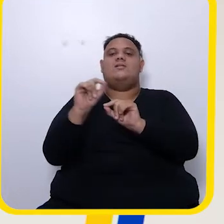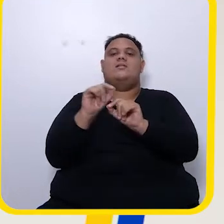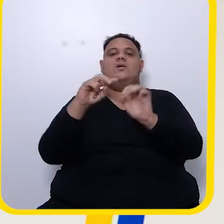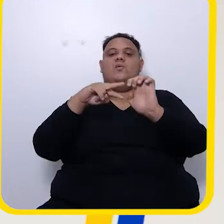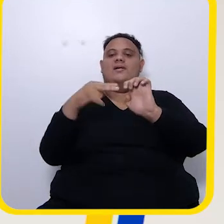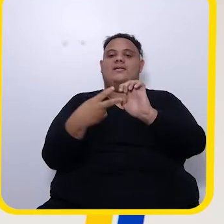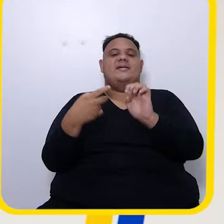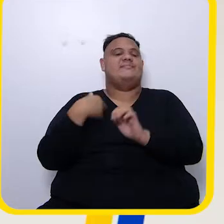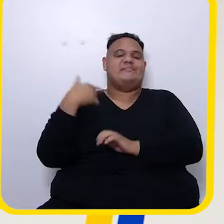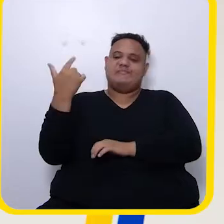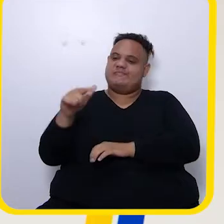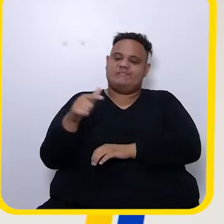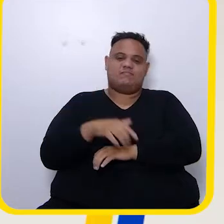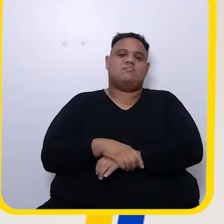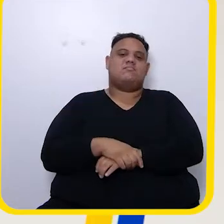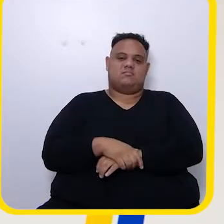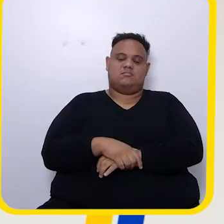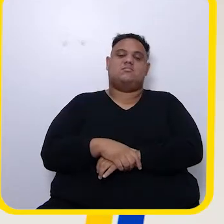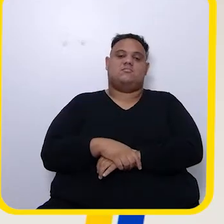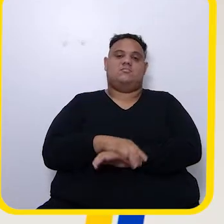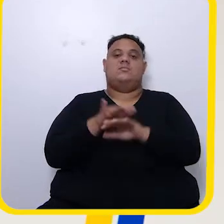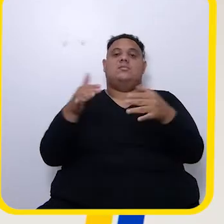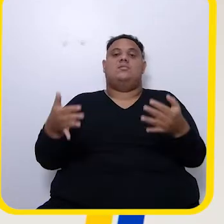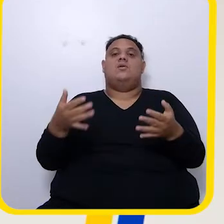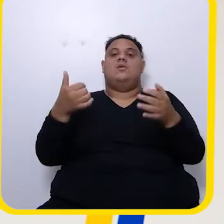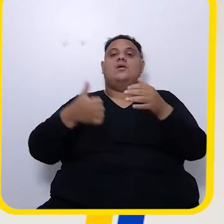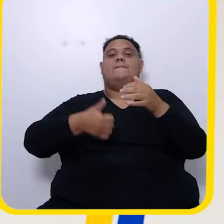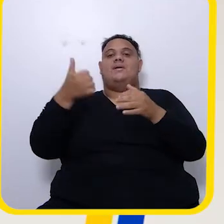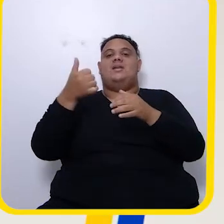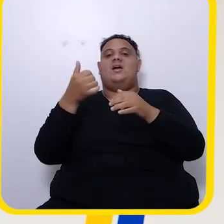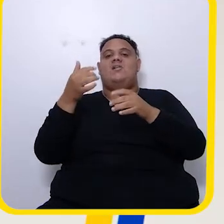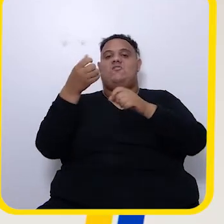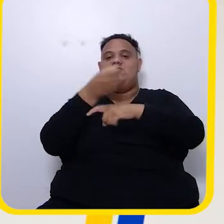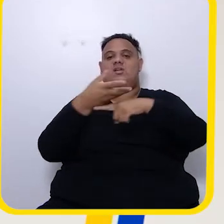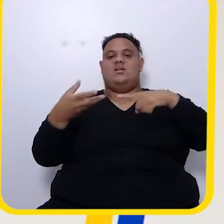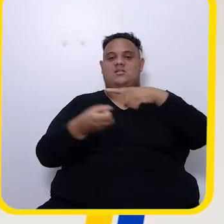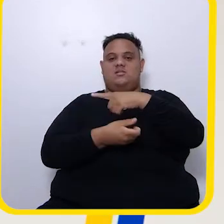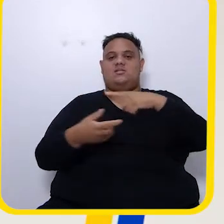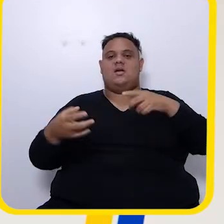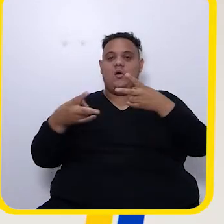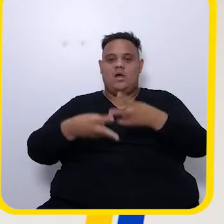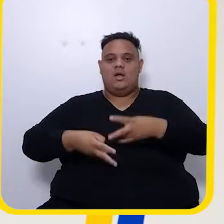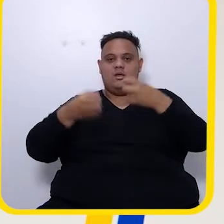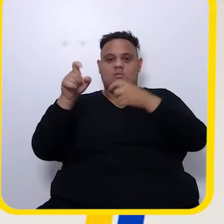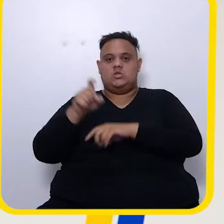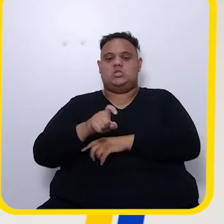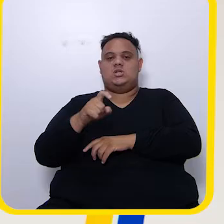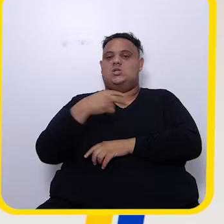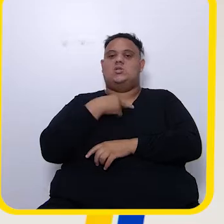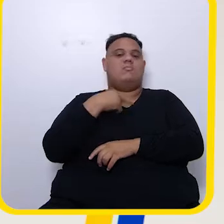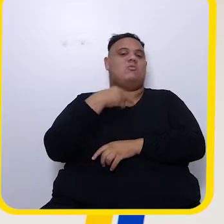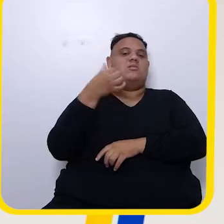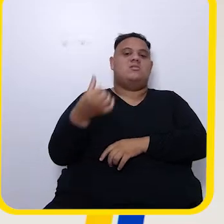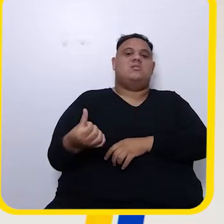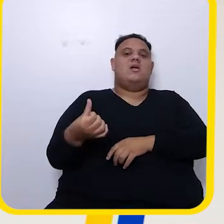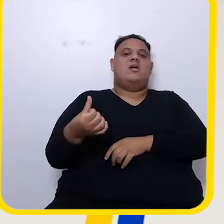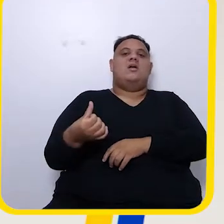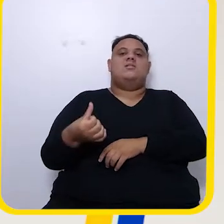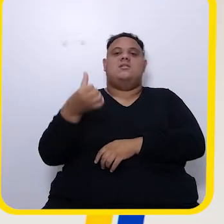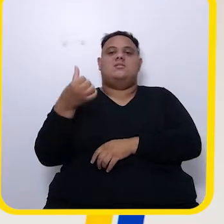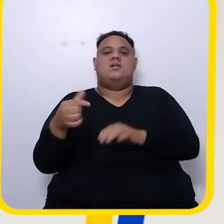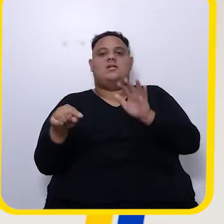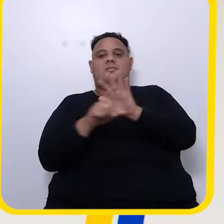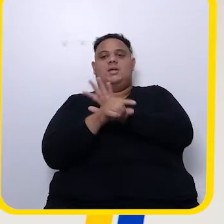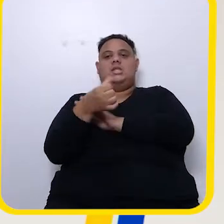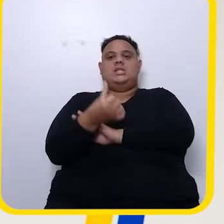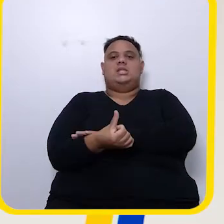não existir, certo? Então, na primeira fração, veja que o x não pode ser 6, porque se fosse 6, ia dar 6 menos